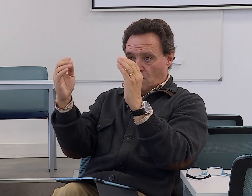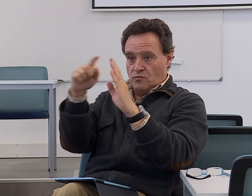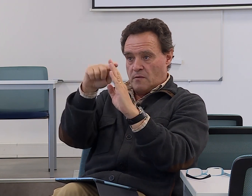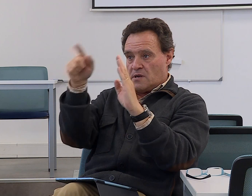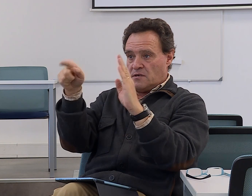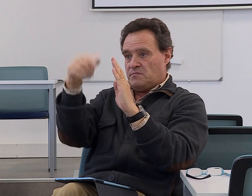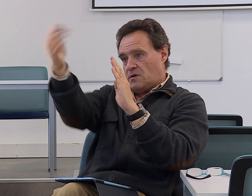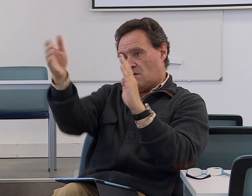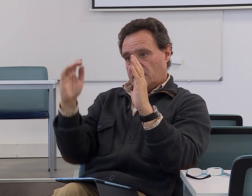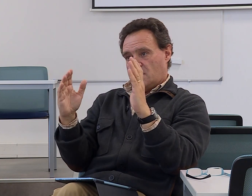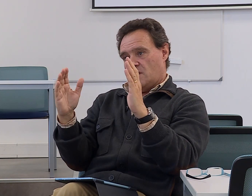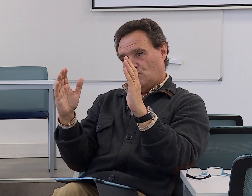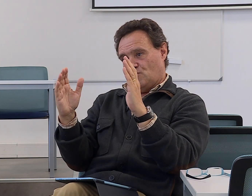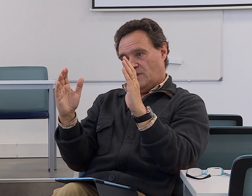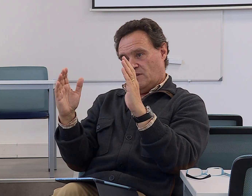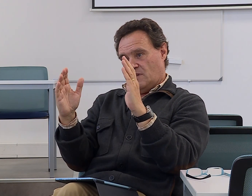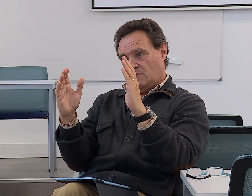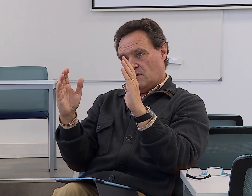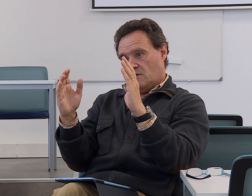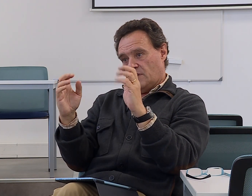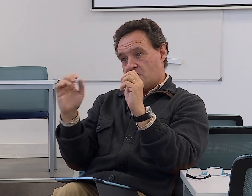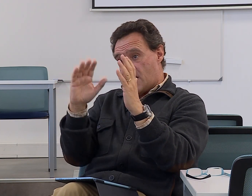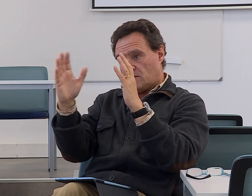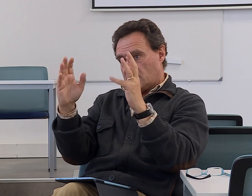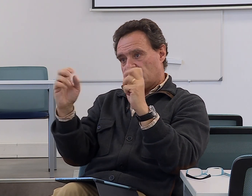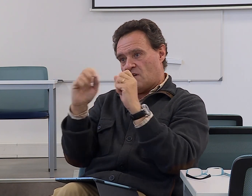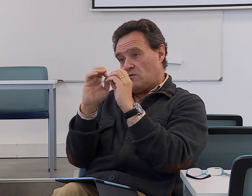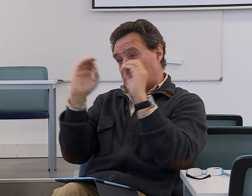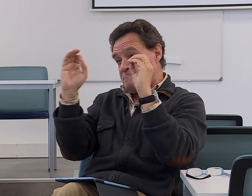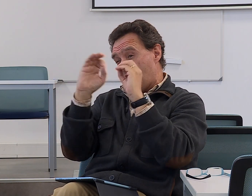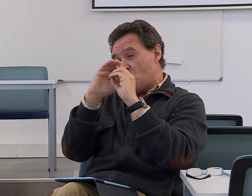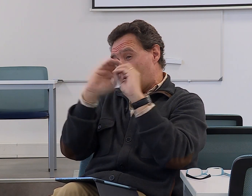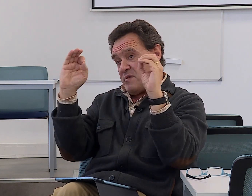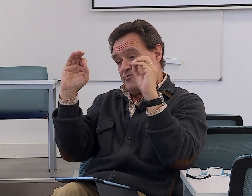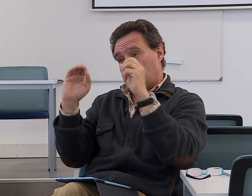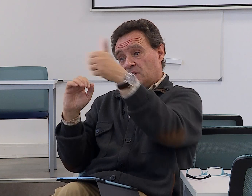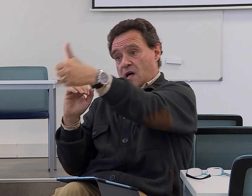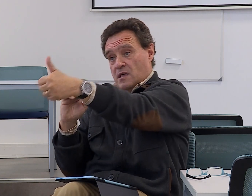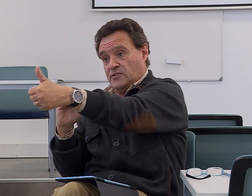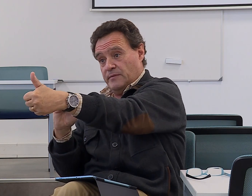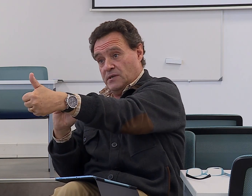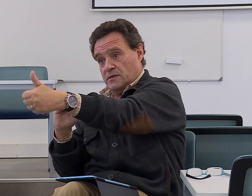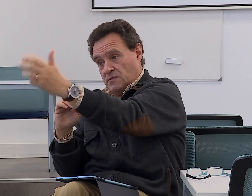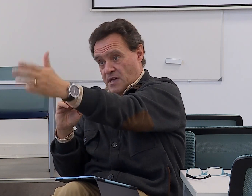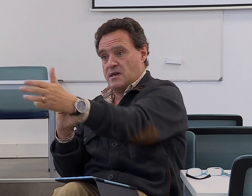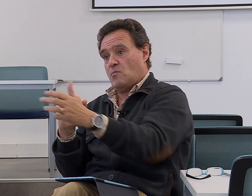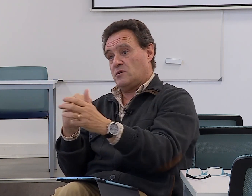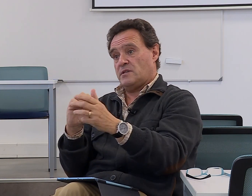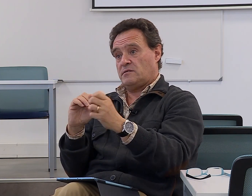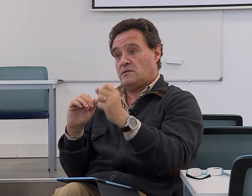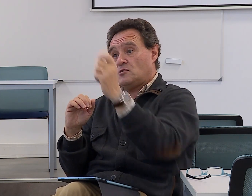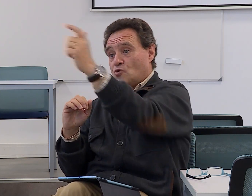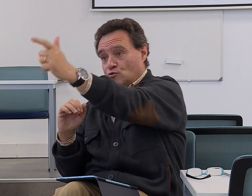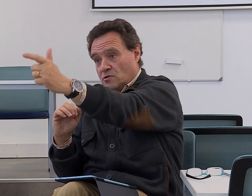ter com o mundo é uma relação de misericórdia, está aí o jubileu da misericórdia. Nesta relação vão desempenhar um papel fundamental as famílias, está aí a